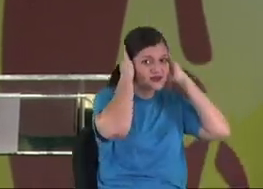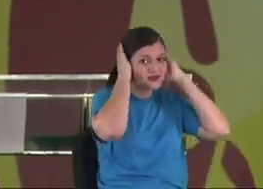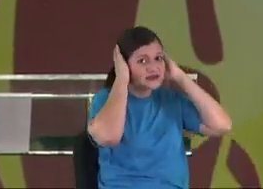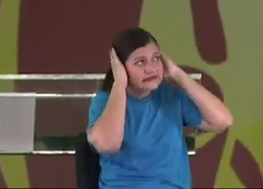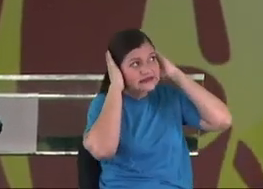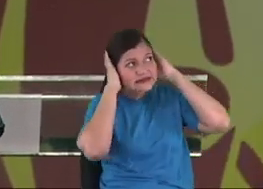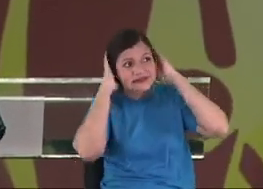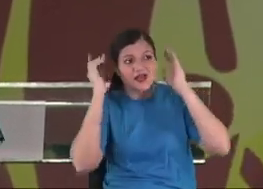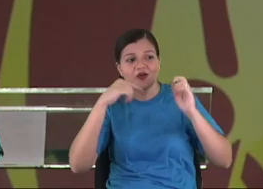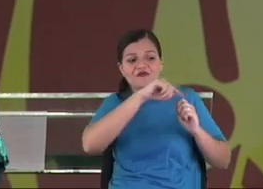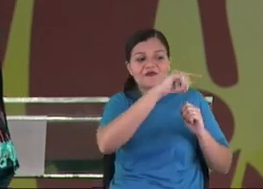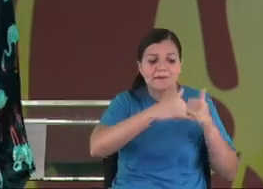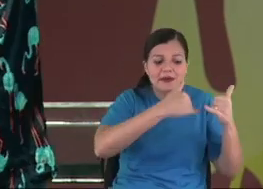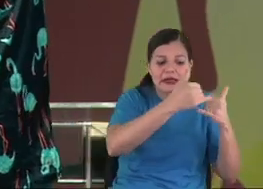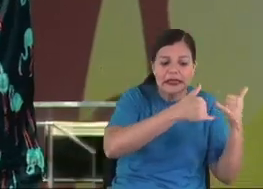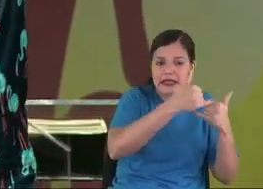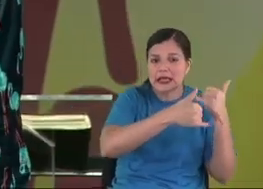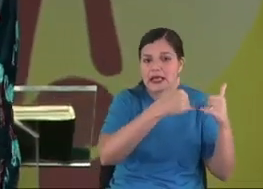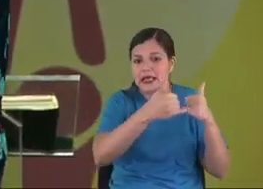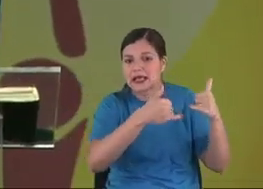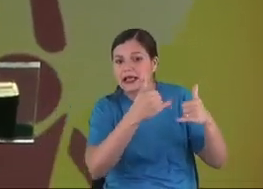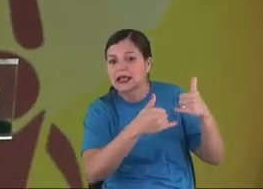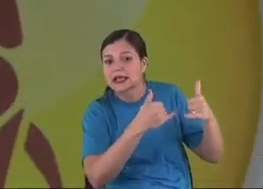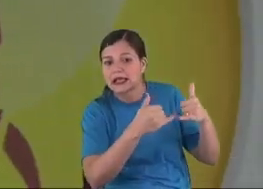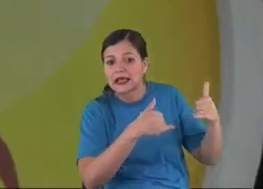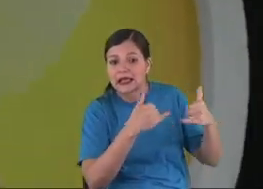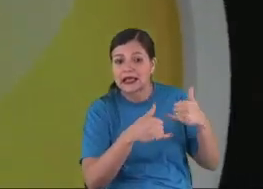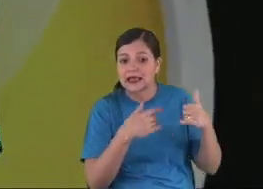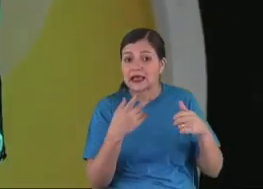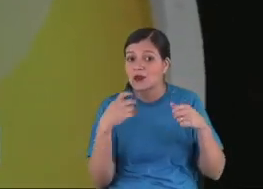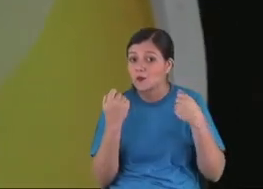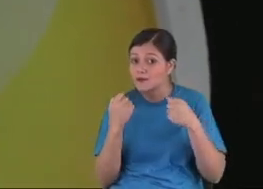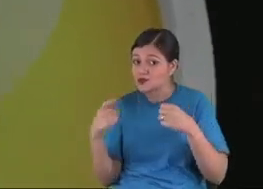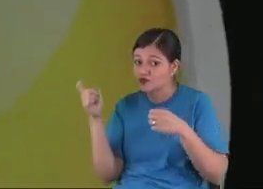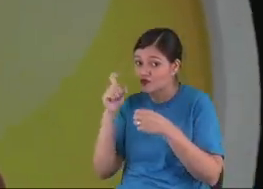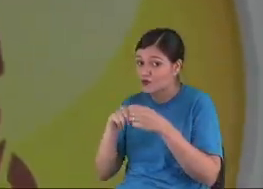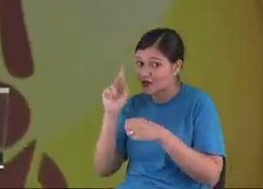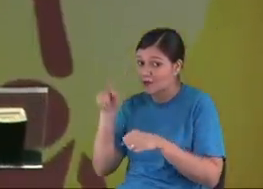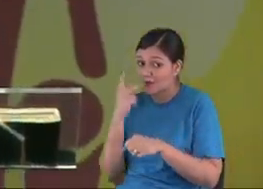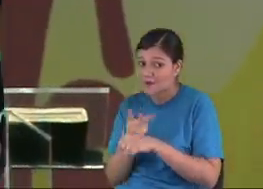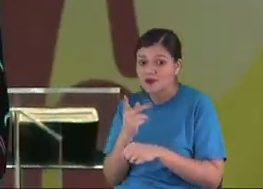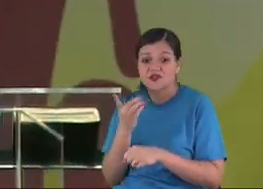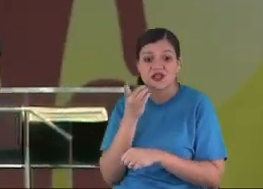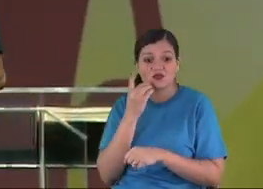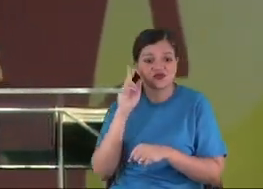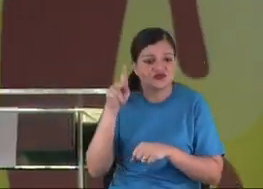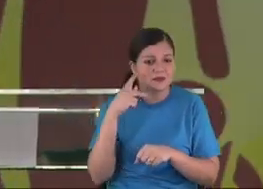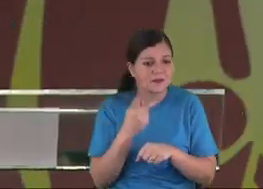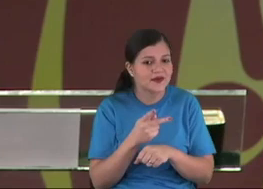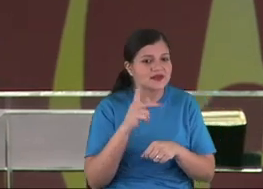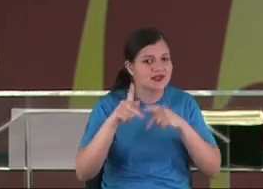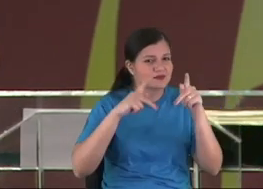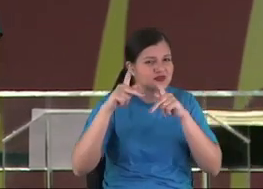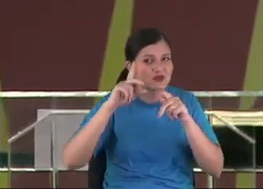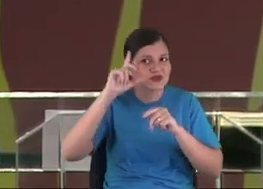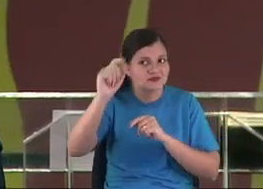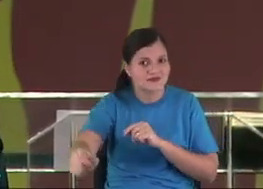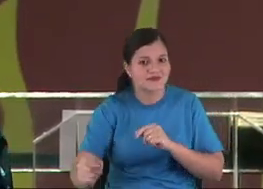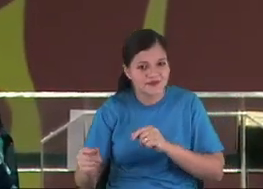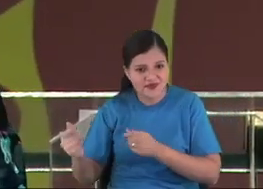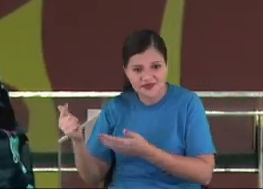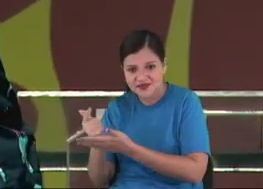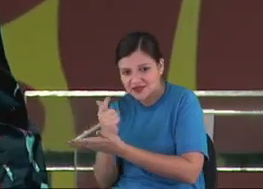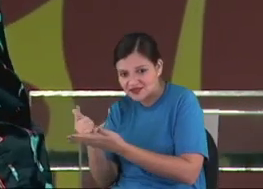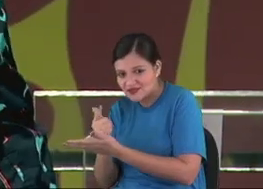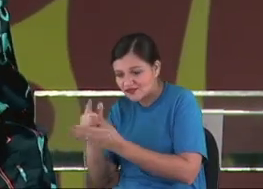fui jogar bola, fui soltar papagaio, digo, eu tenho que voltar depois. E no dia seguinte o pessoal saiu de novo, eu fui lá, e a revista,